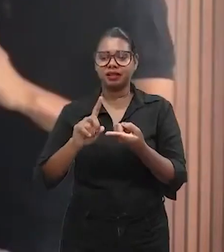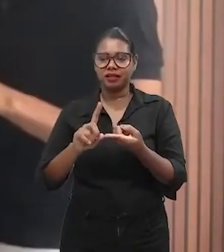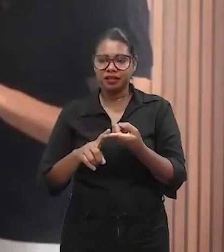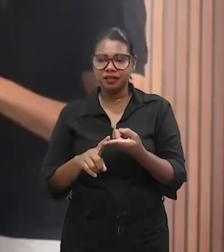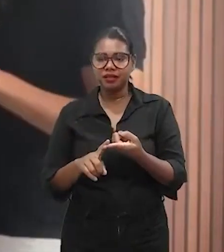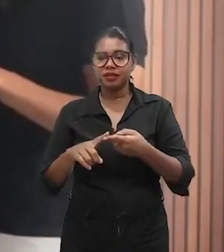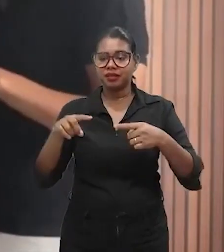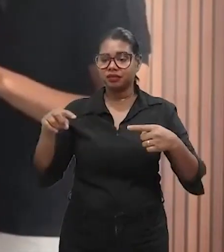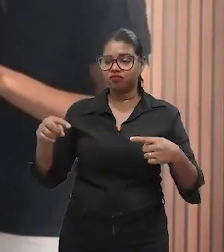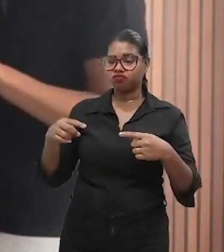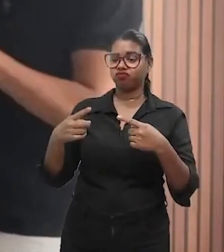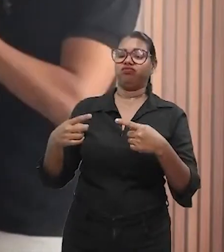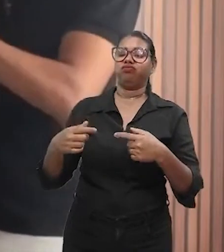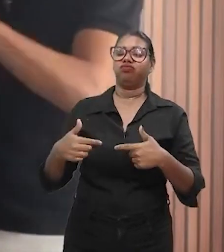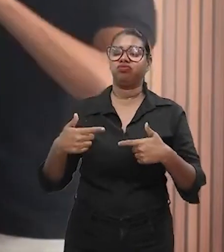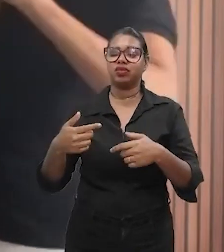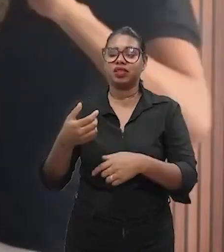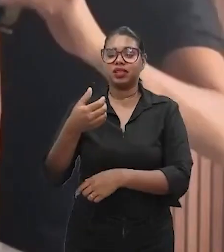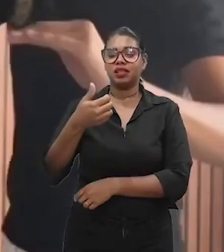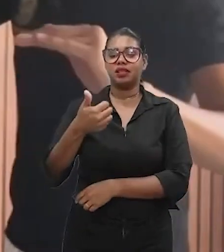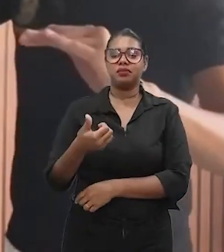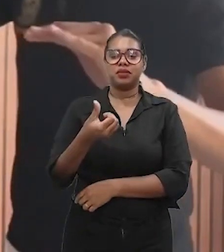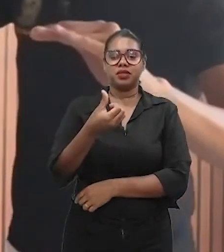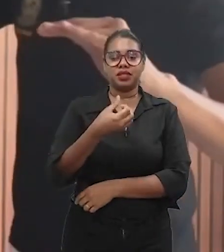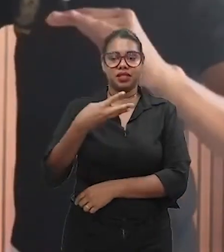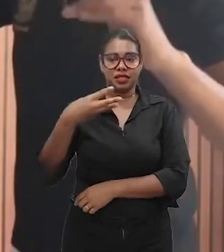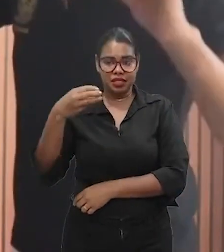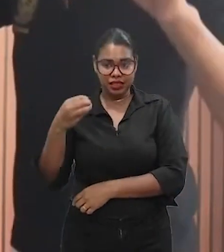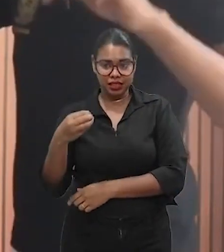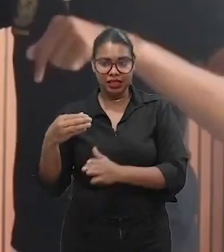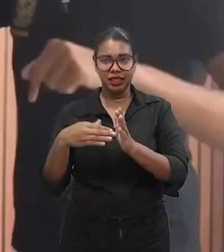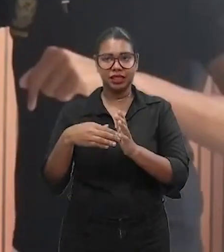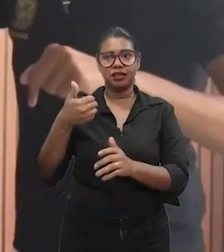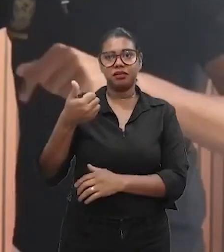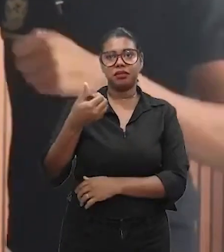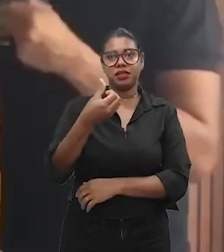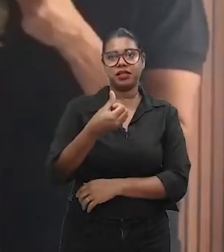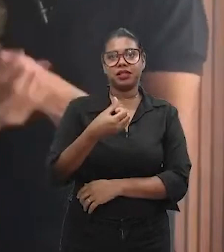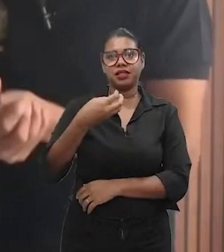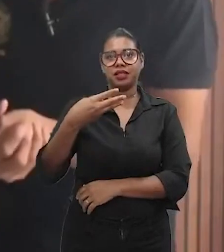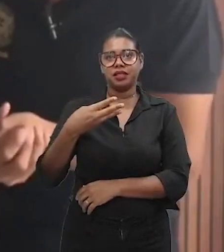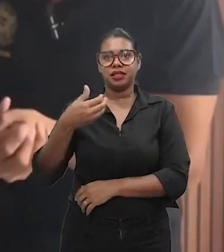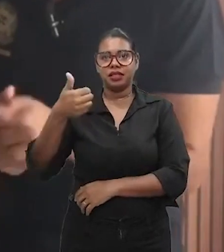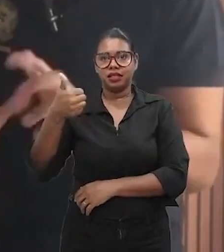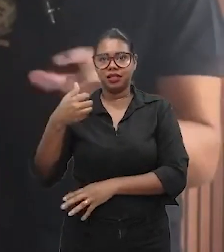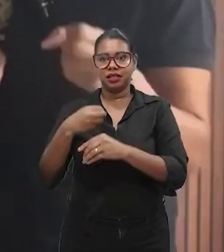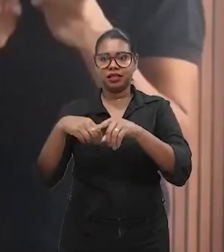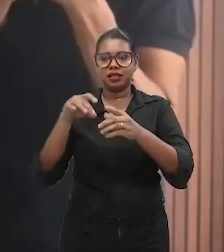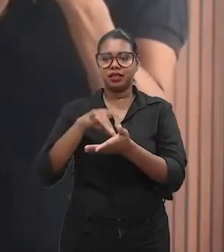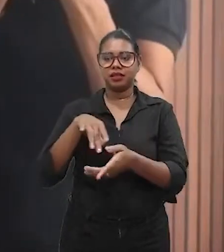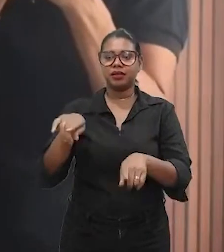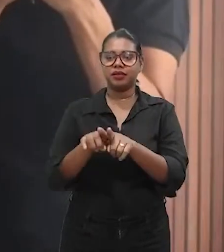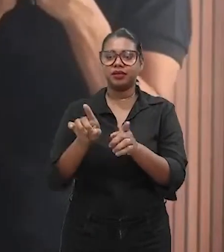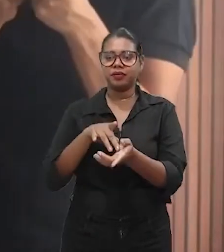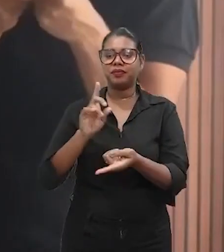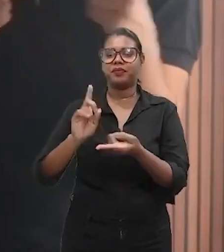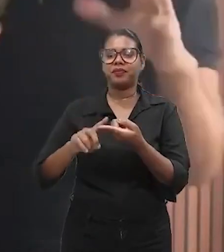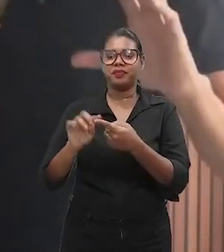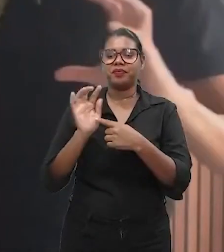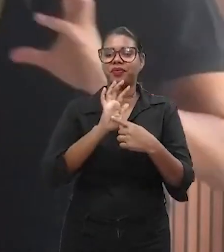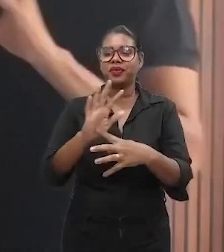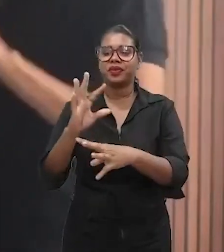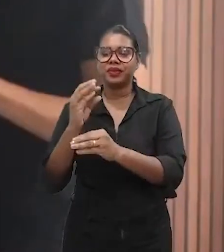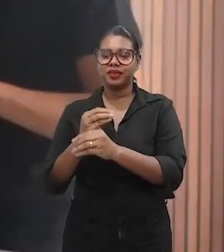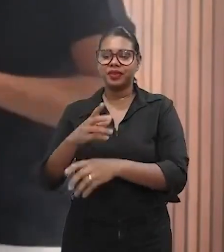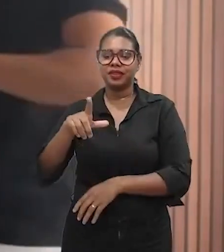tendo um conflito desde 1630, porque em 1631 os holandeses que vieram para cá colocaram fogo em Olinda para mostrar o poder que se